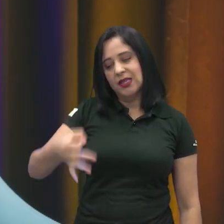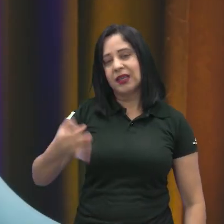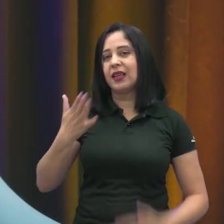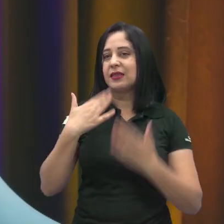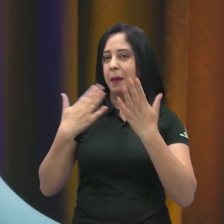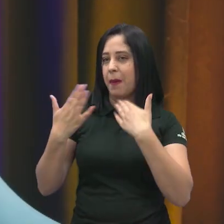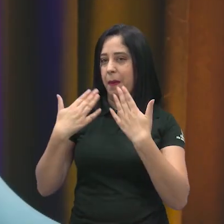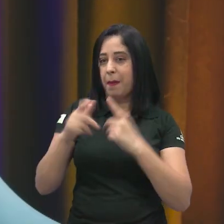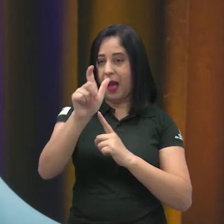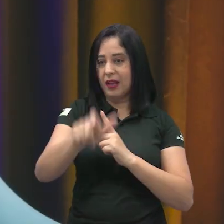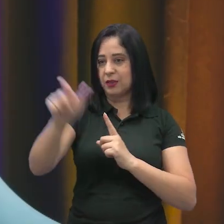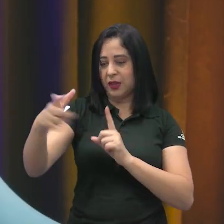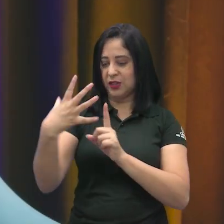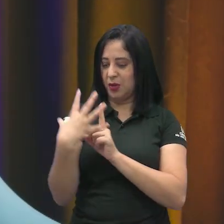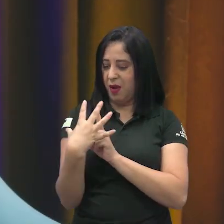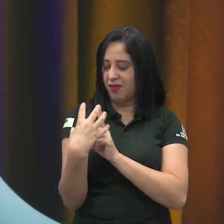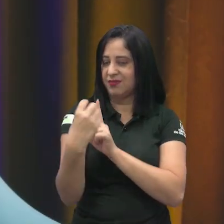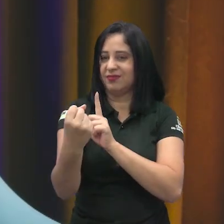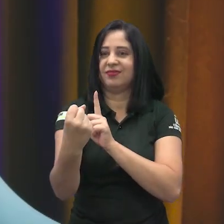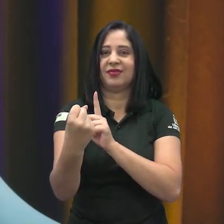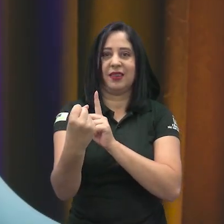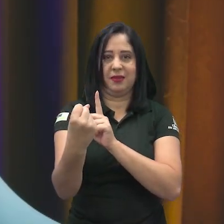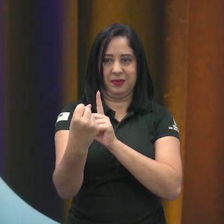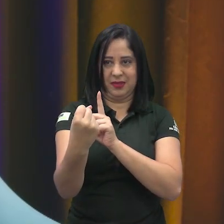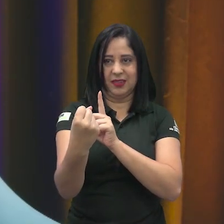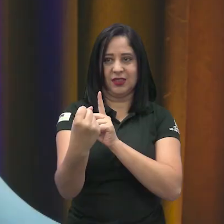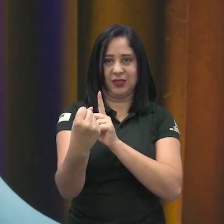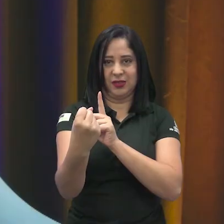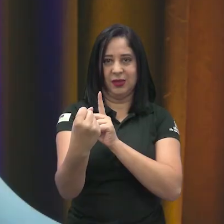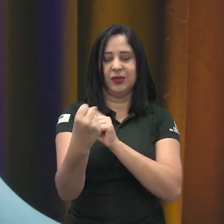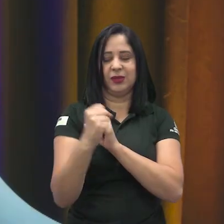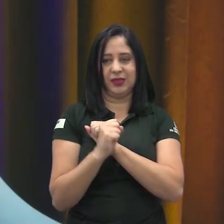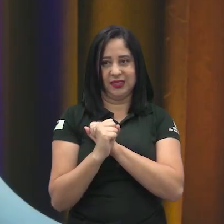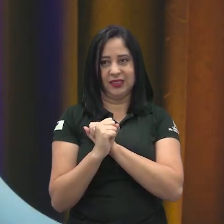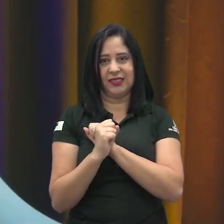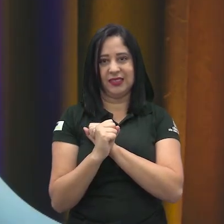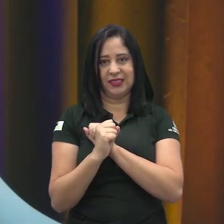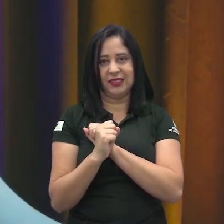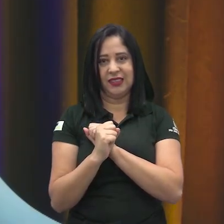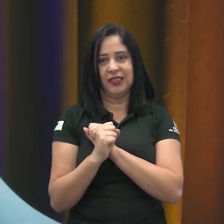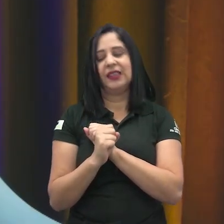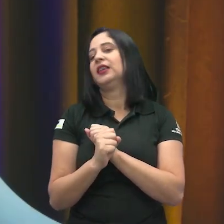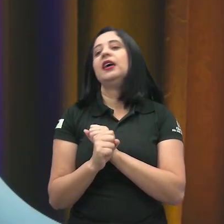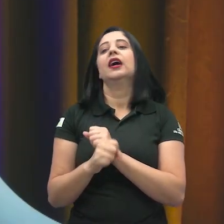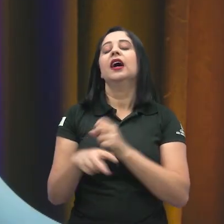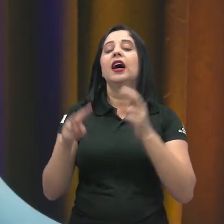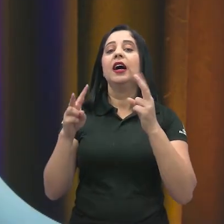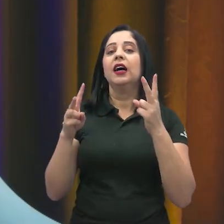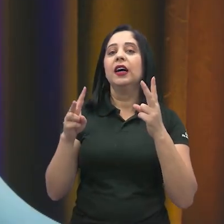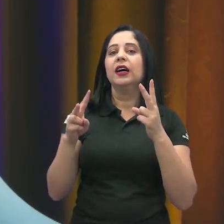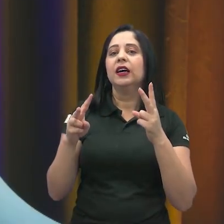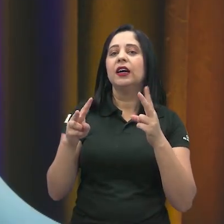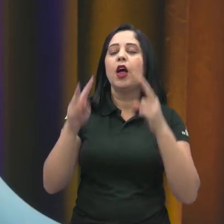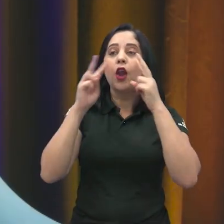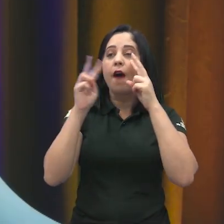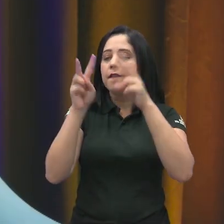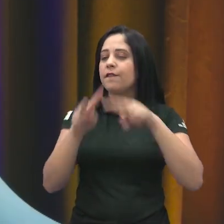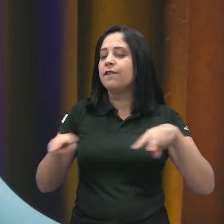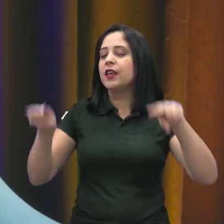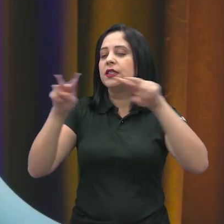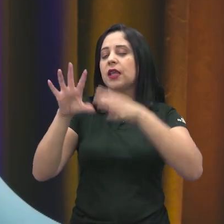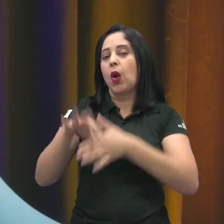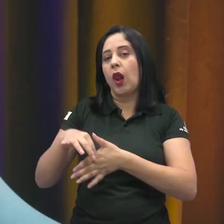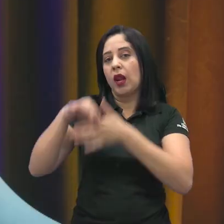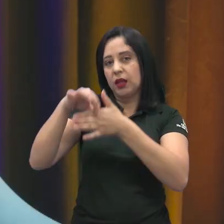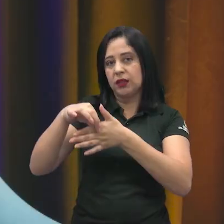certeza que esse bate-papo aí inspirou as pessoas a ter uma visão, né, para a liderança, por esse lugar